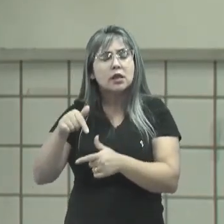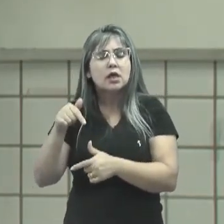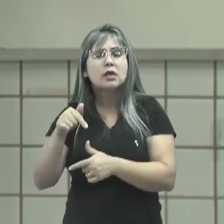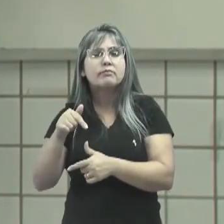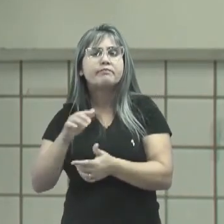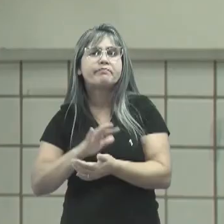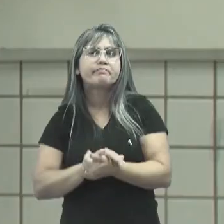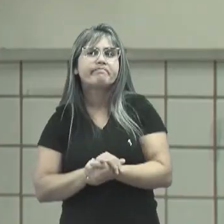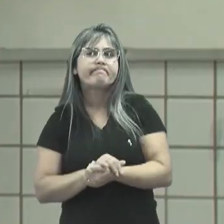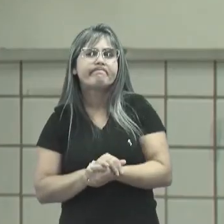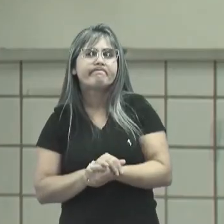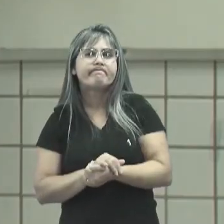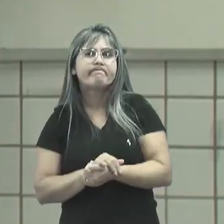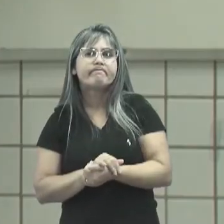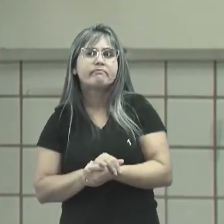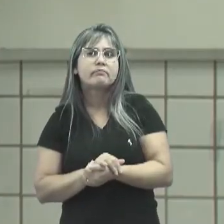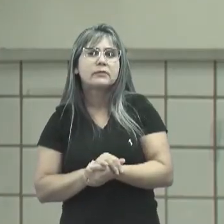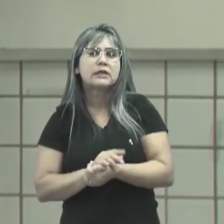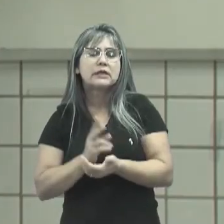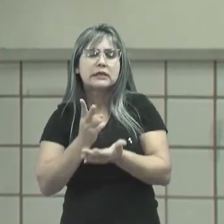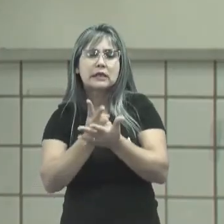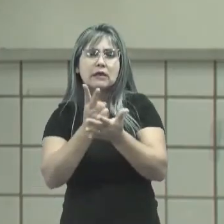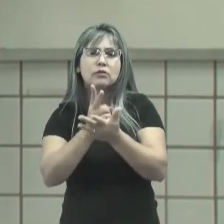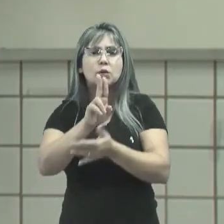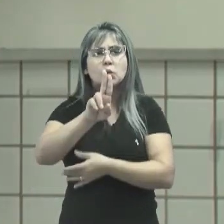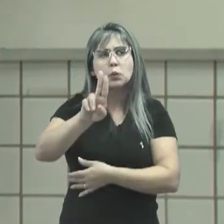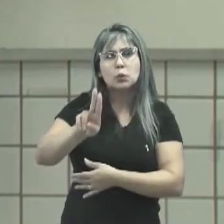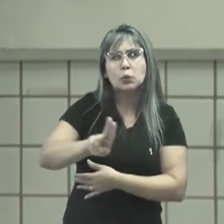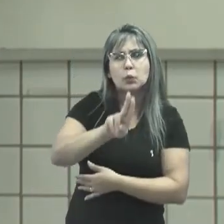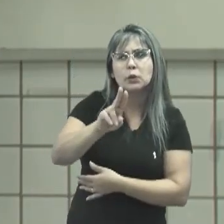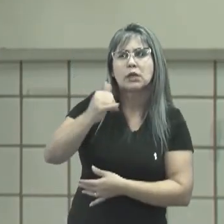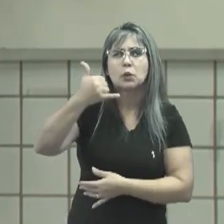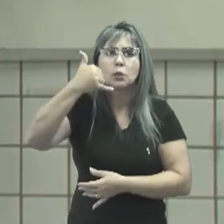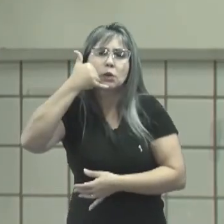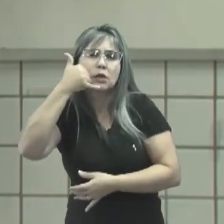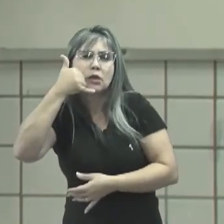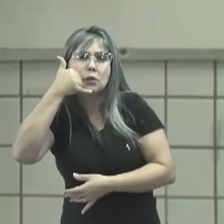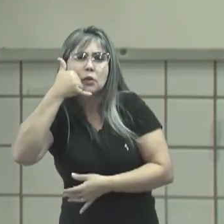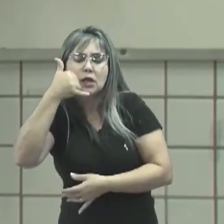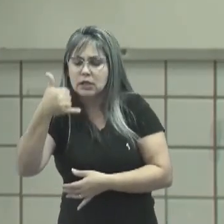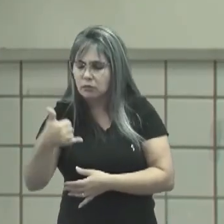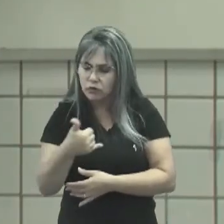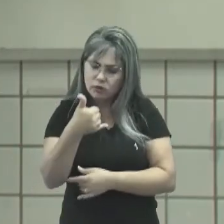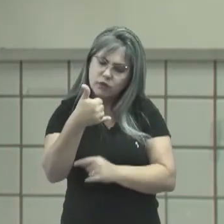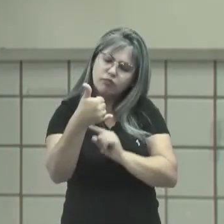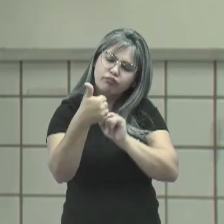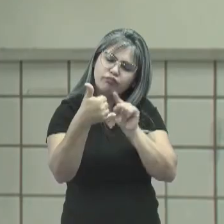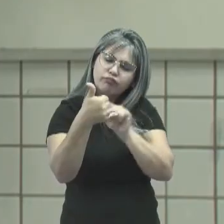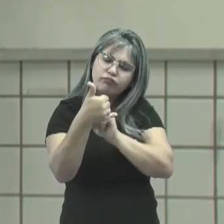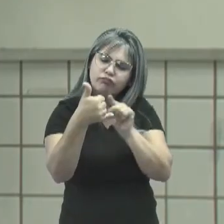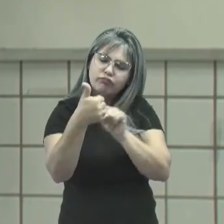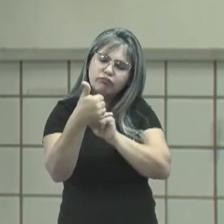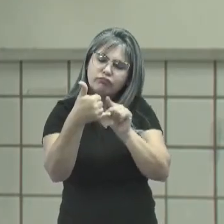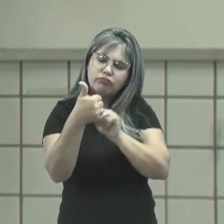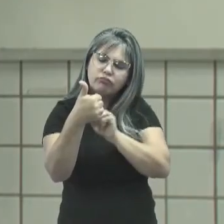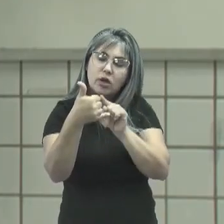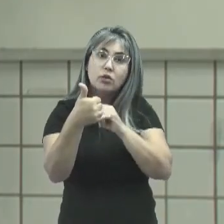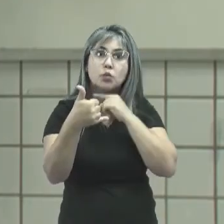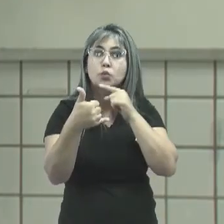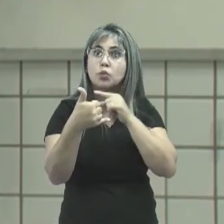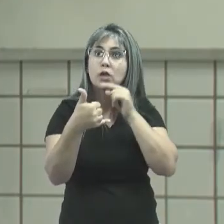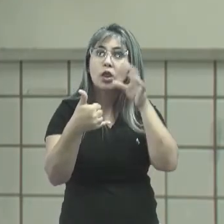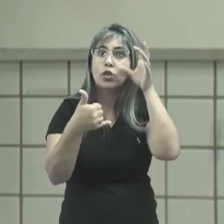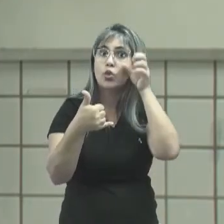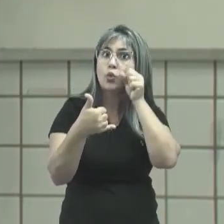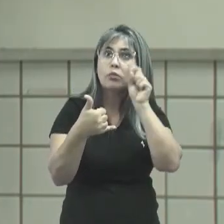ela deixa você em estado de alerta. Então é por isso que você contar com o celular na mão ali, você fica, você não consegue nem dormir.